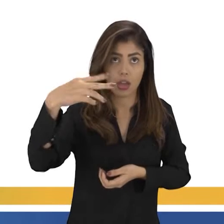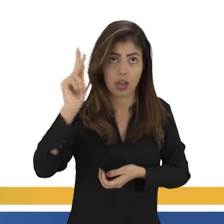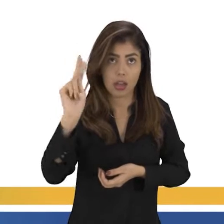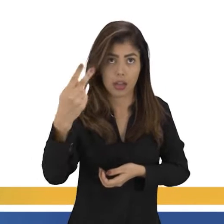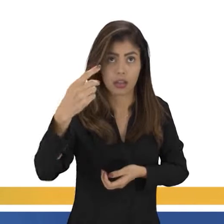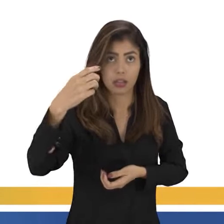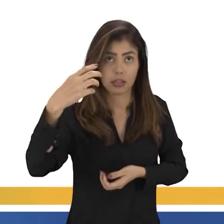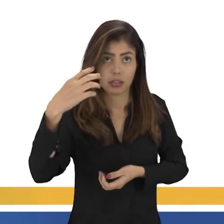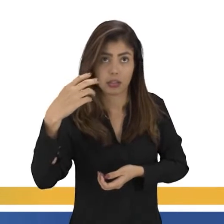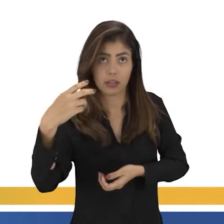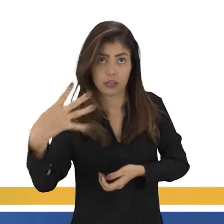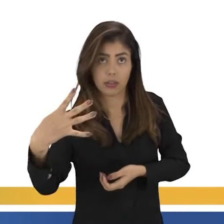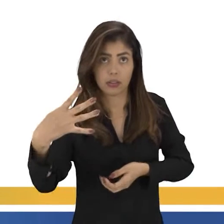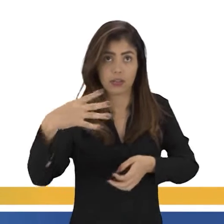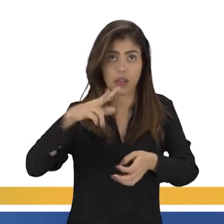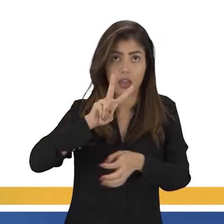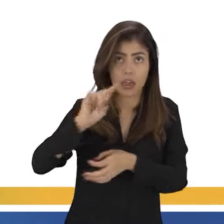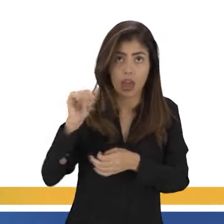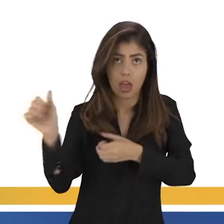ela ser